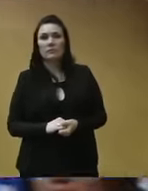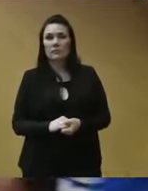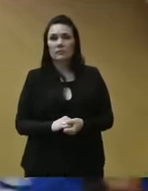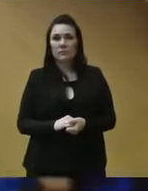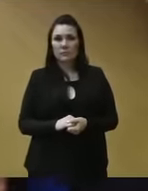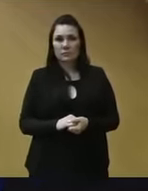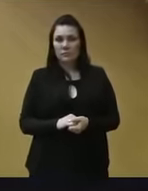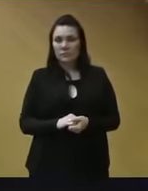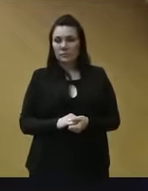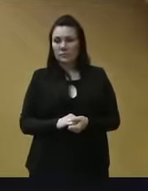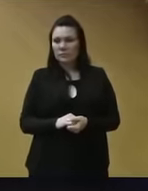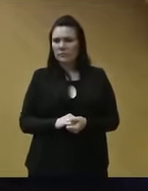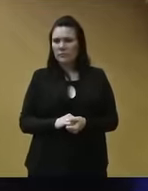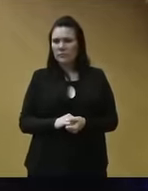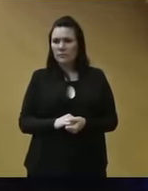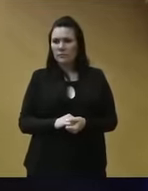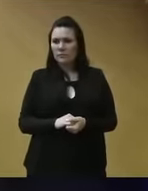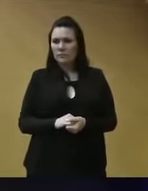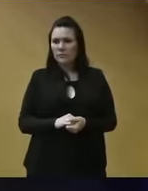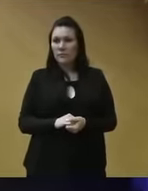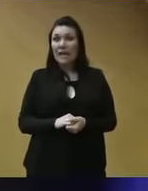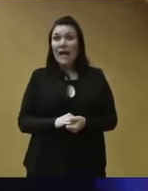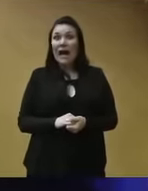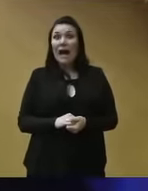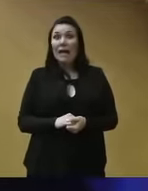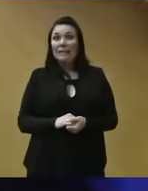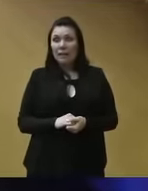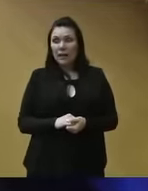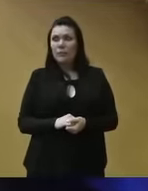girl, so I can only say that it feels right.